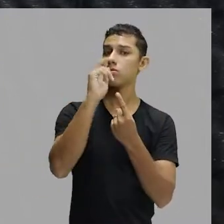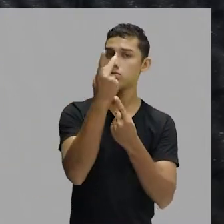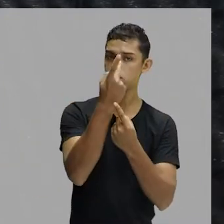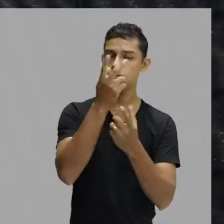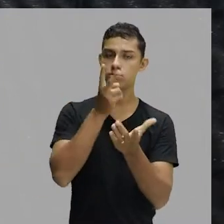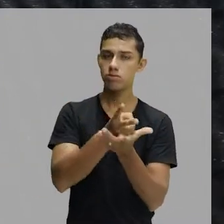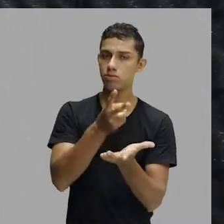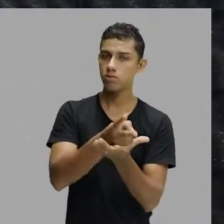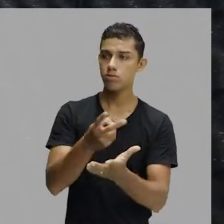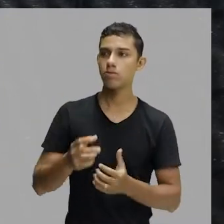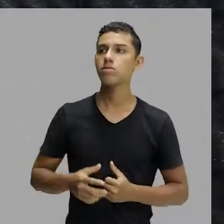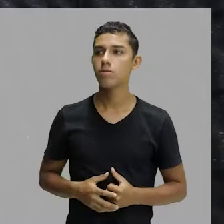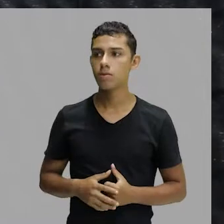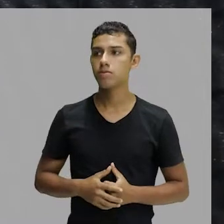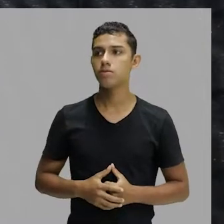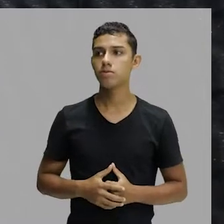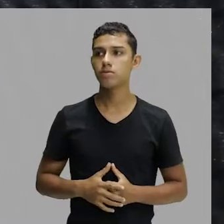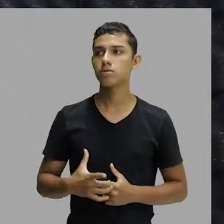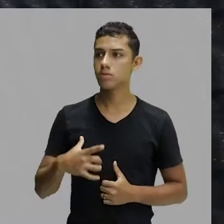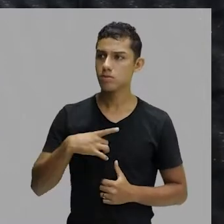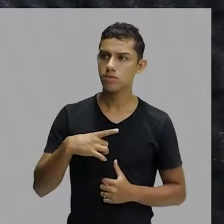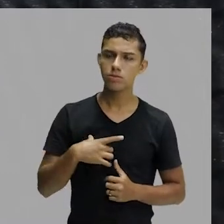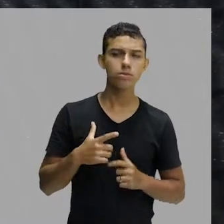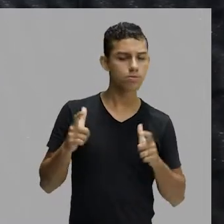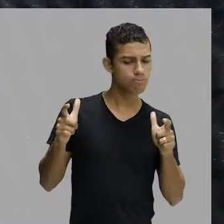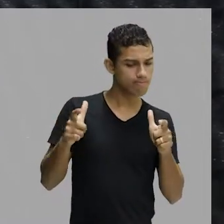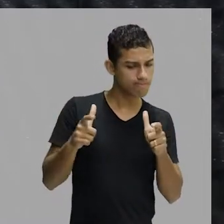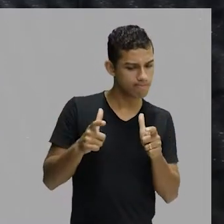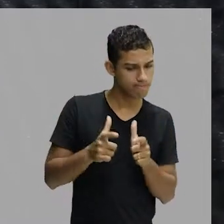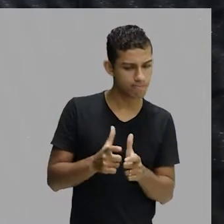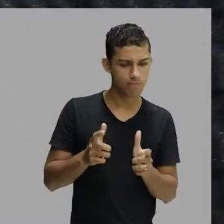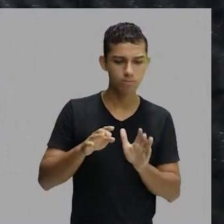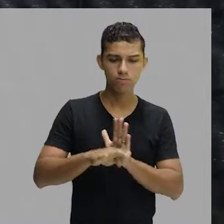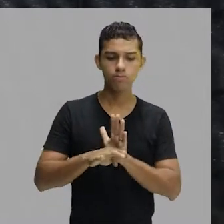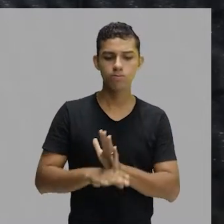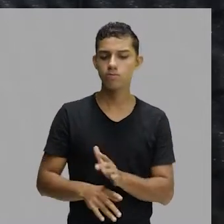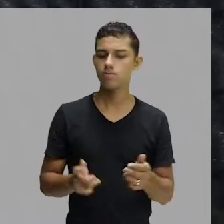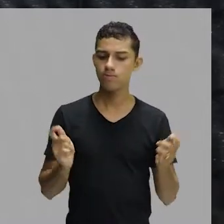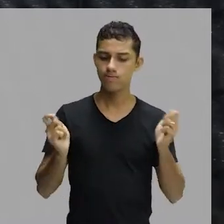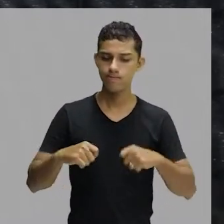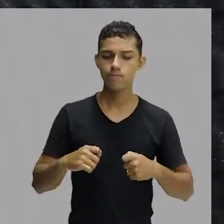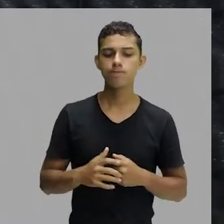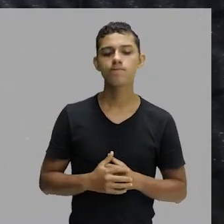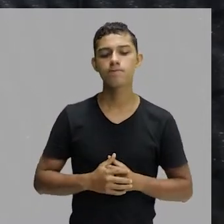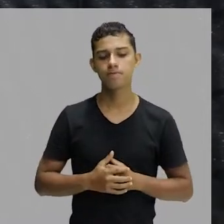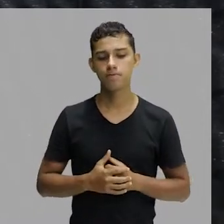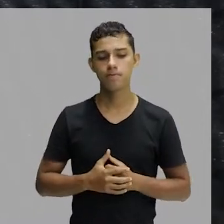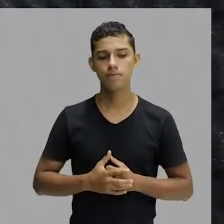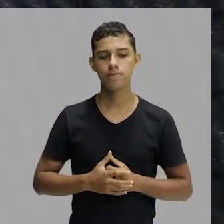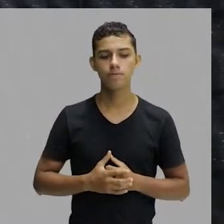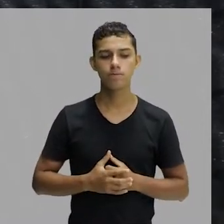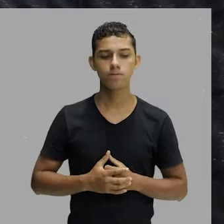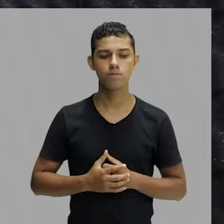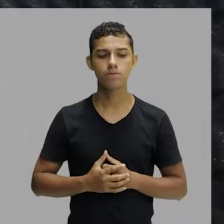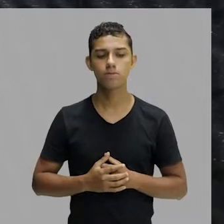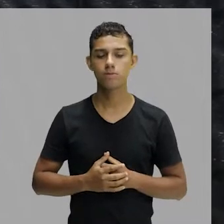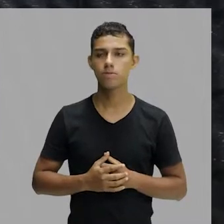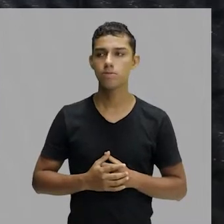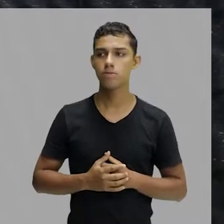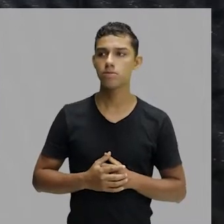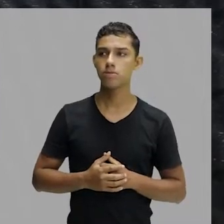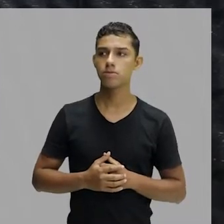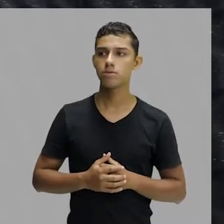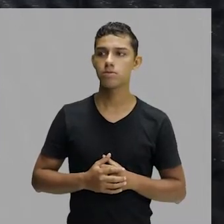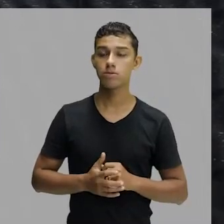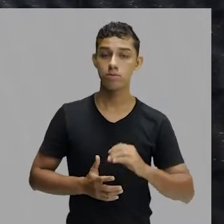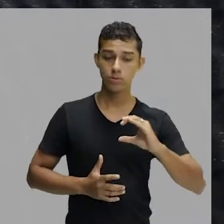E aí eu vou trabalhar de forma a obter os menores números possíveis. Então, aqui eu tenho um grupo